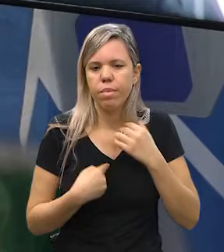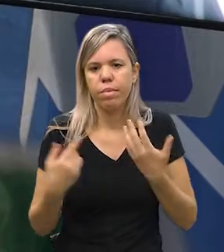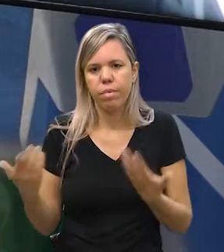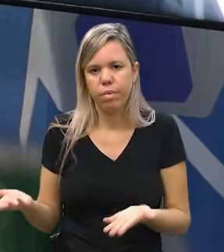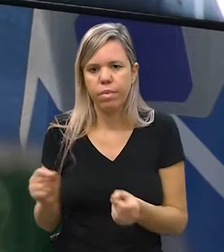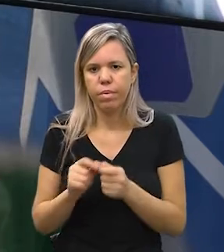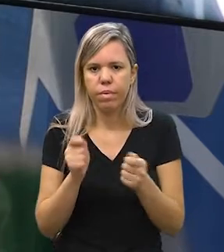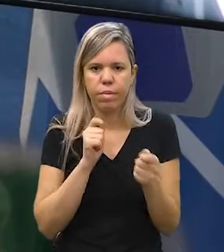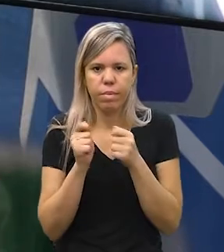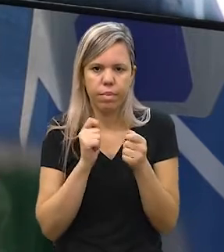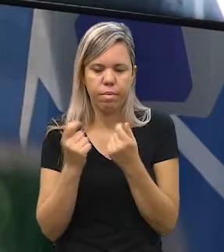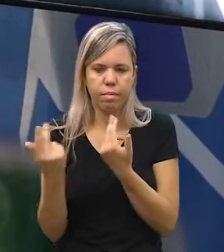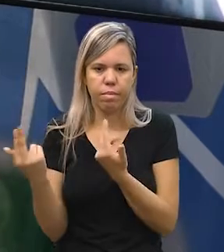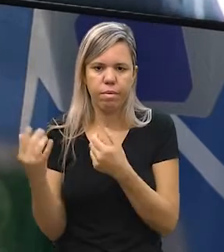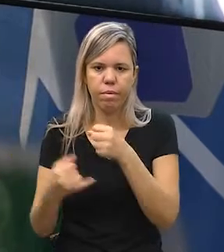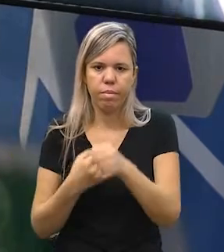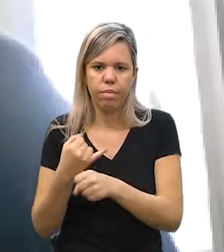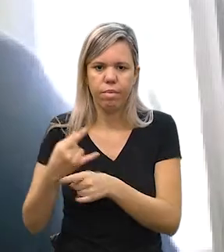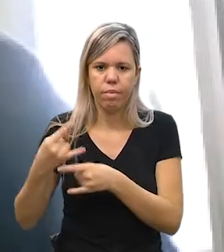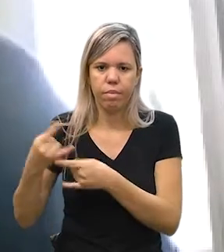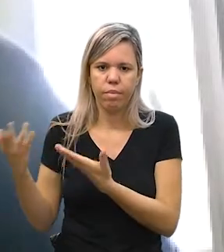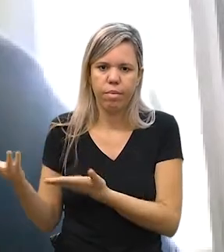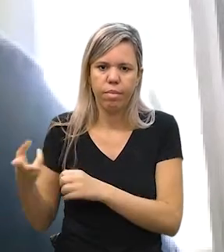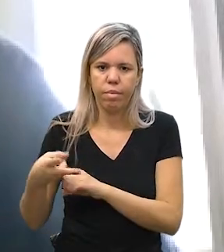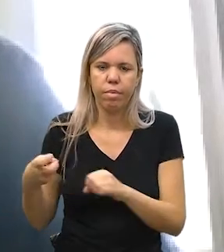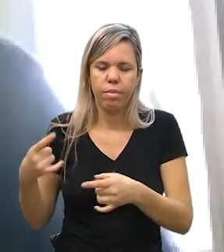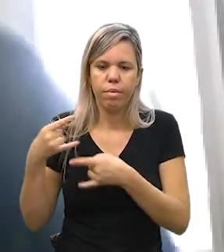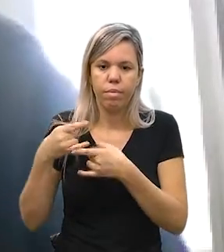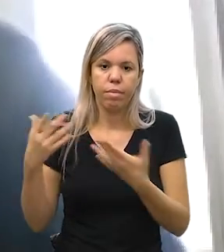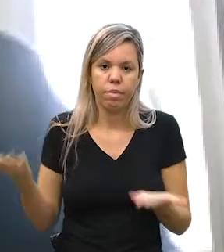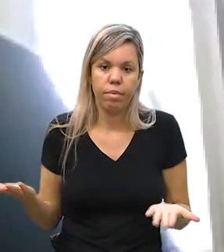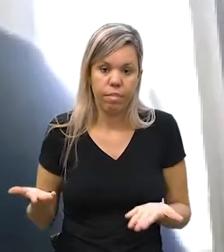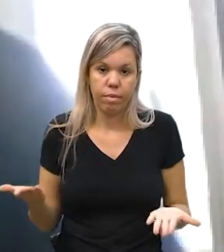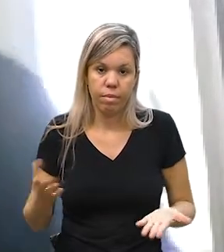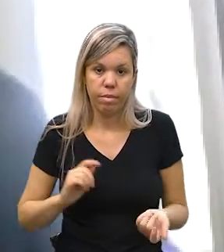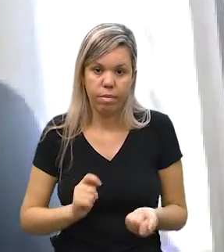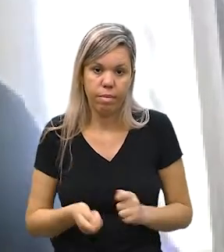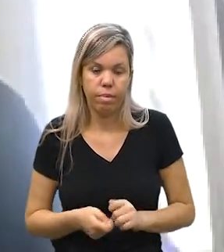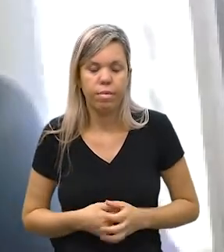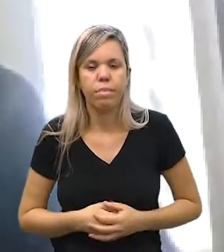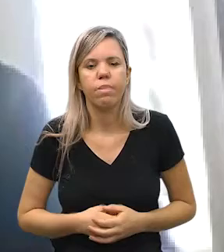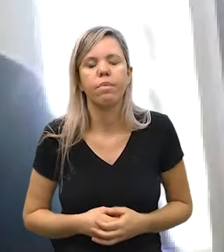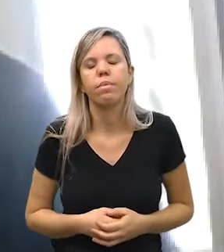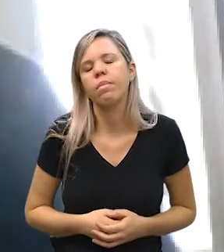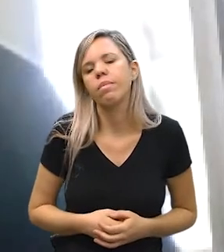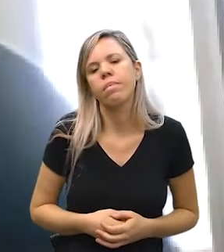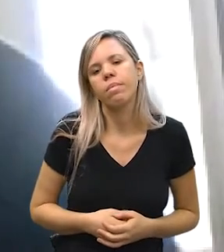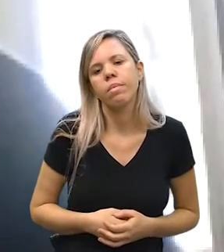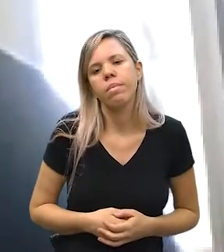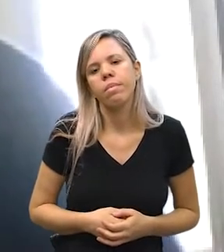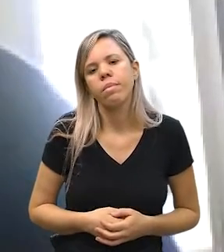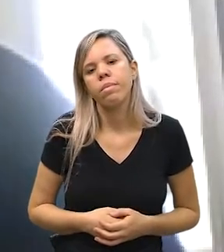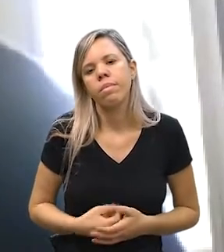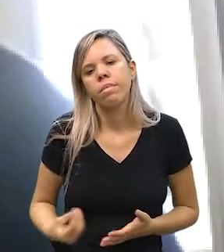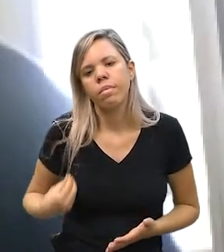né? Fazendo entrevista via aplicativo Zoom. É o jeito de hoje. Pois estamos aí vivendo os efeitos,